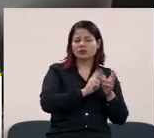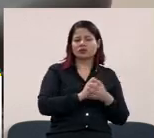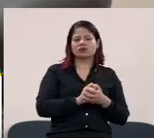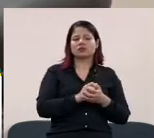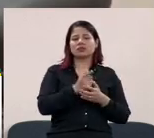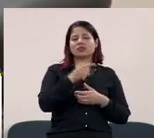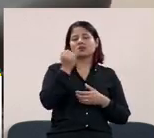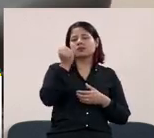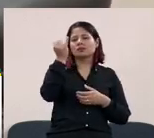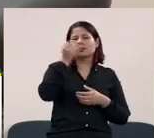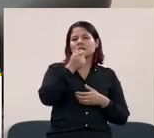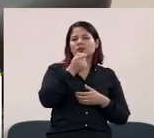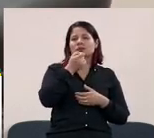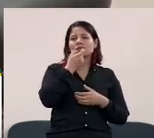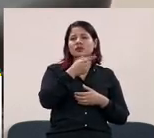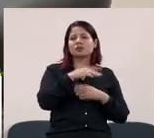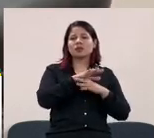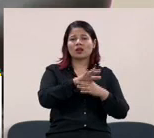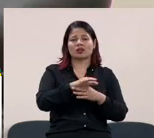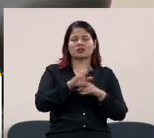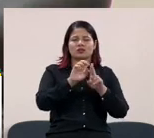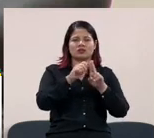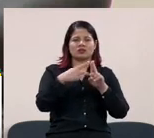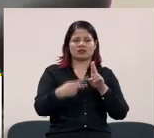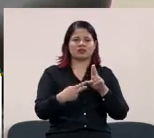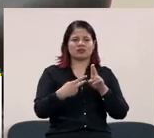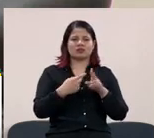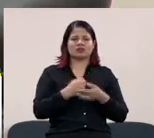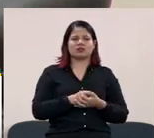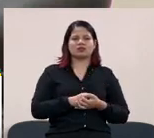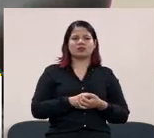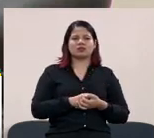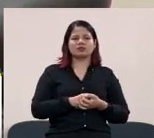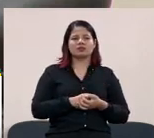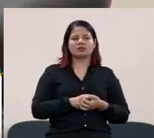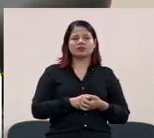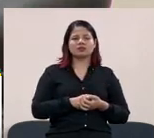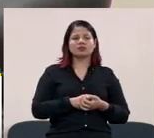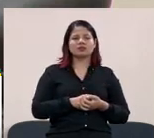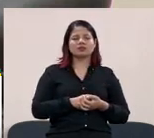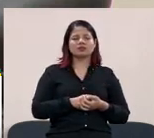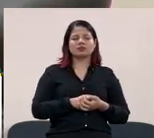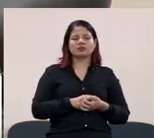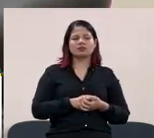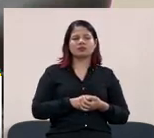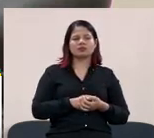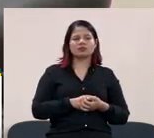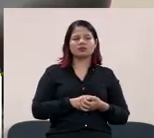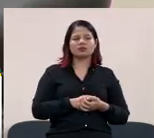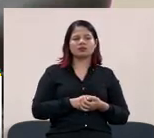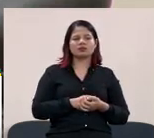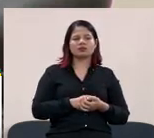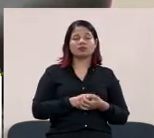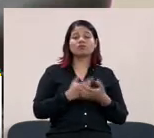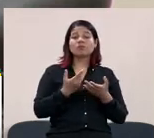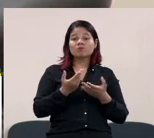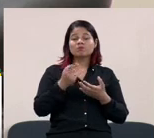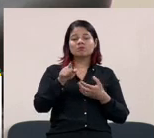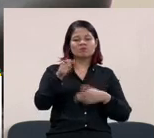aí, com esses conceitos que toda a estrutura que a Unifap tem não consegue